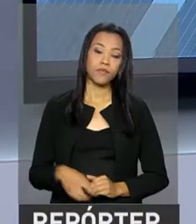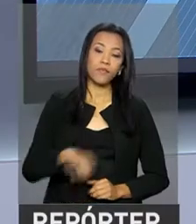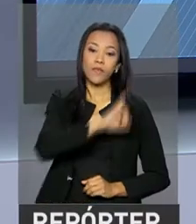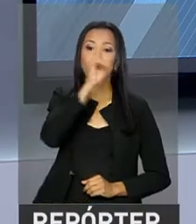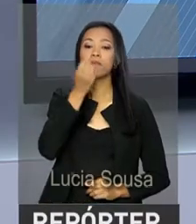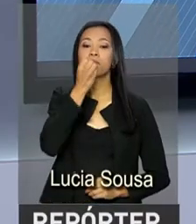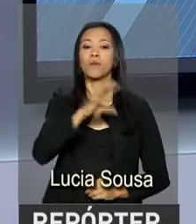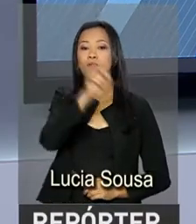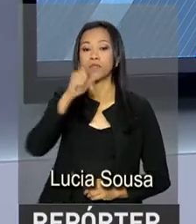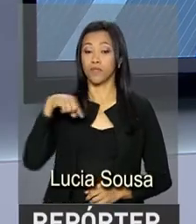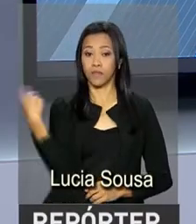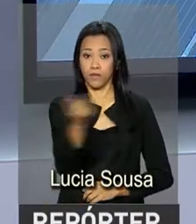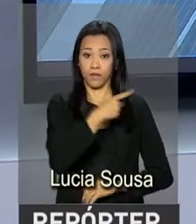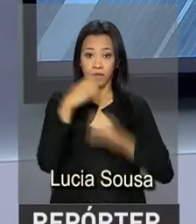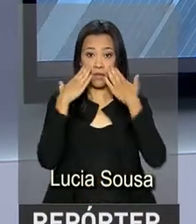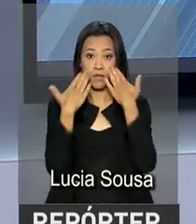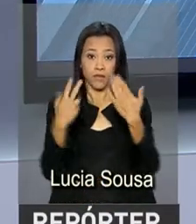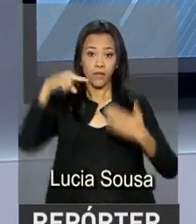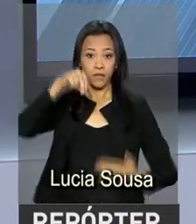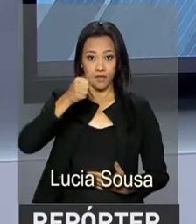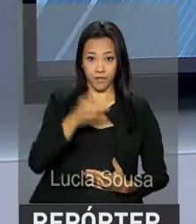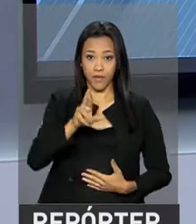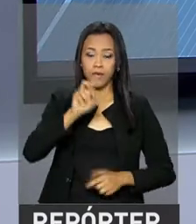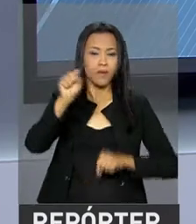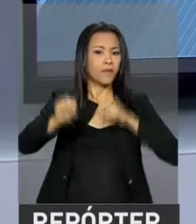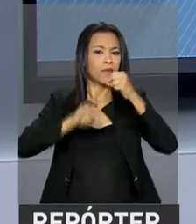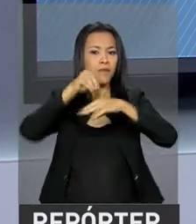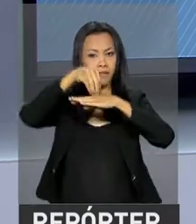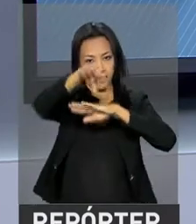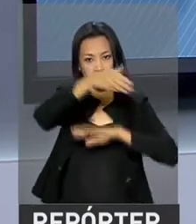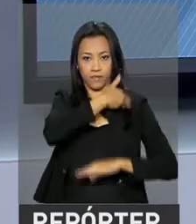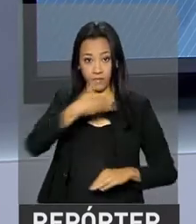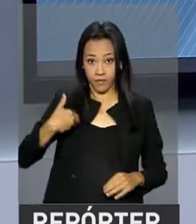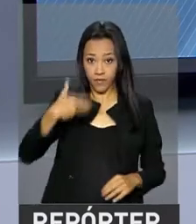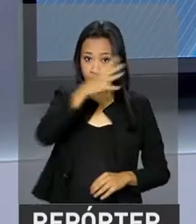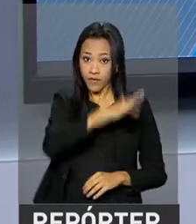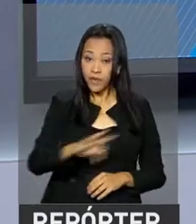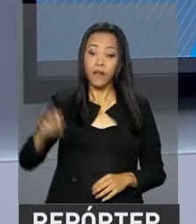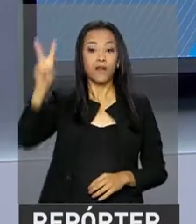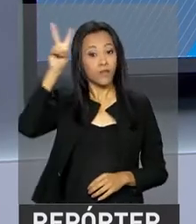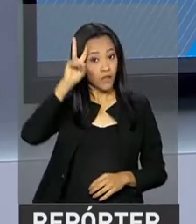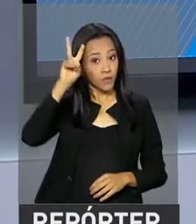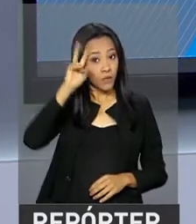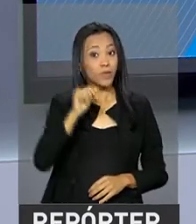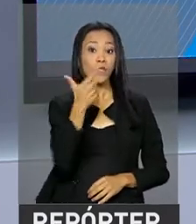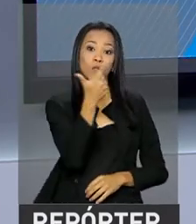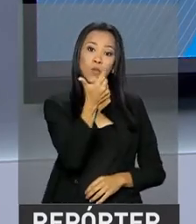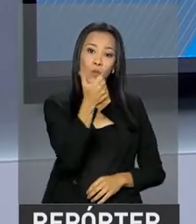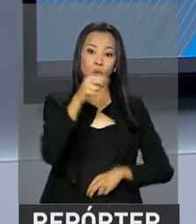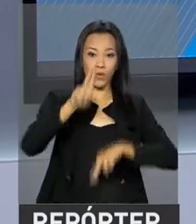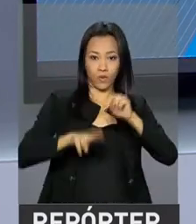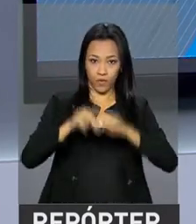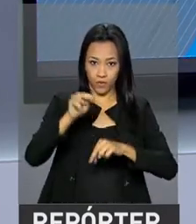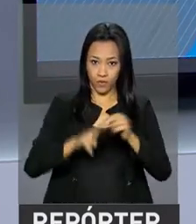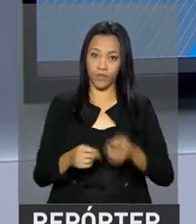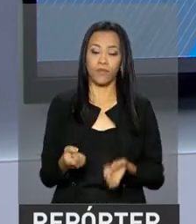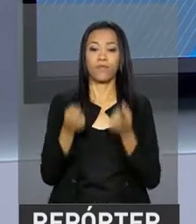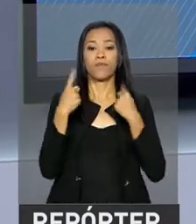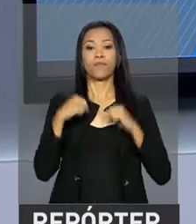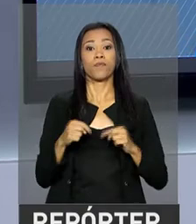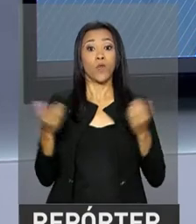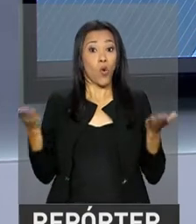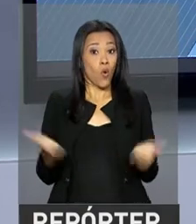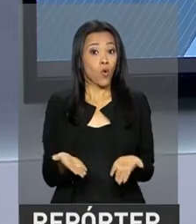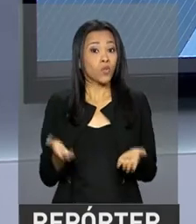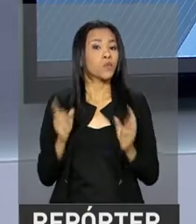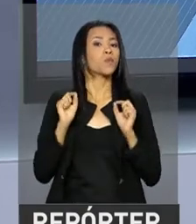Olá, bom dia. Estamos no ar com o repórter NBR e as notícias do governo federal desta segunda-feira, 12 de junho. A partir